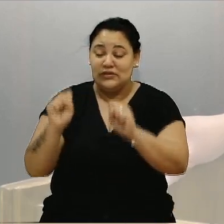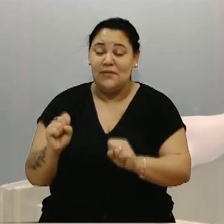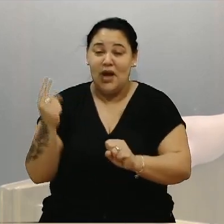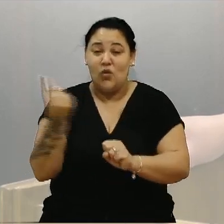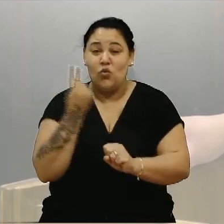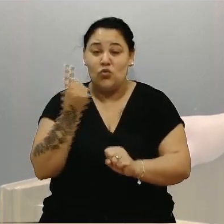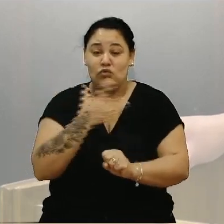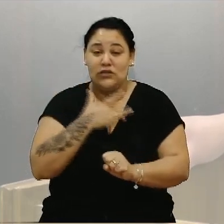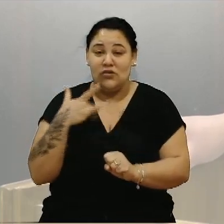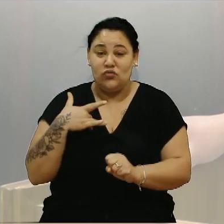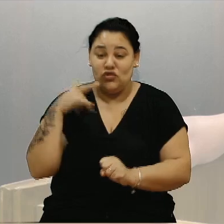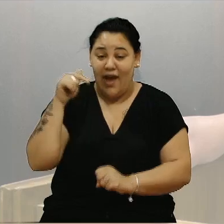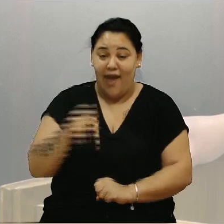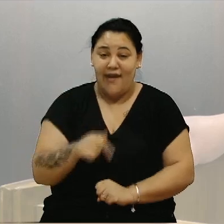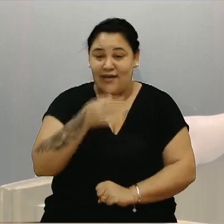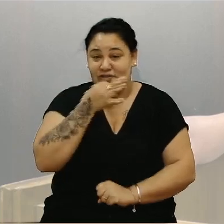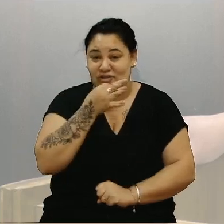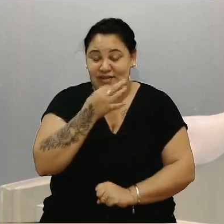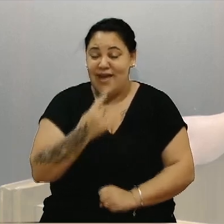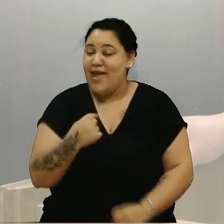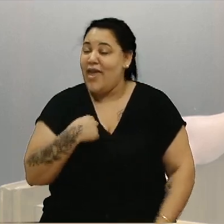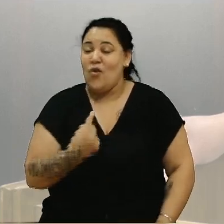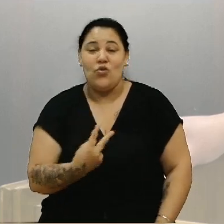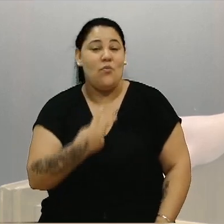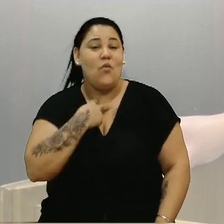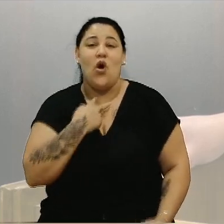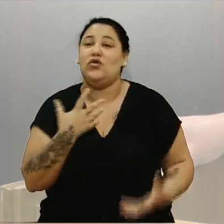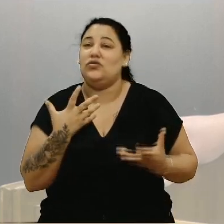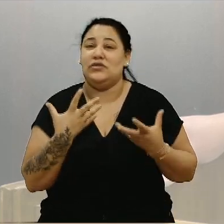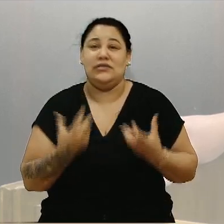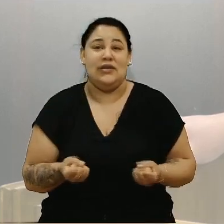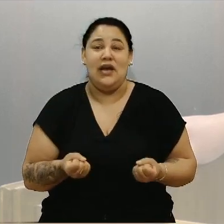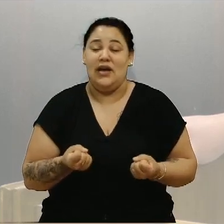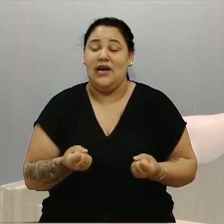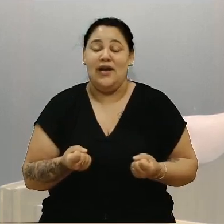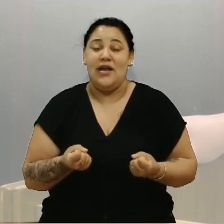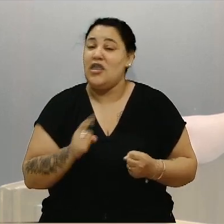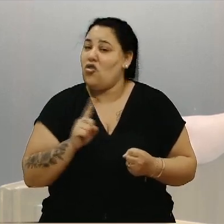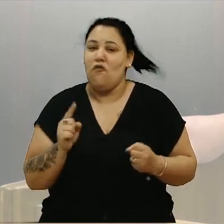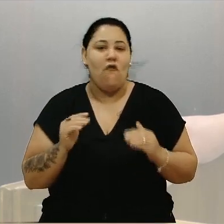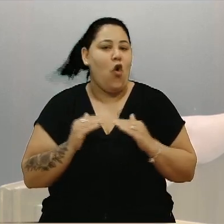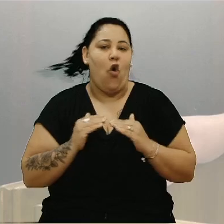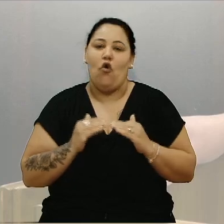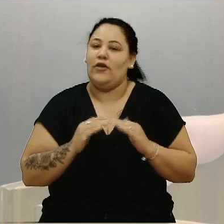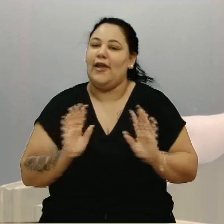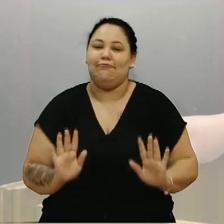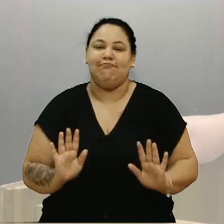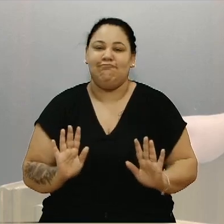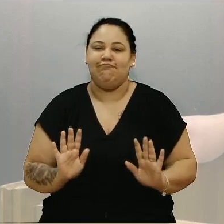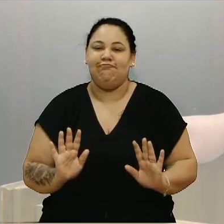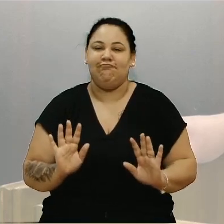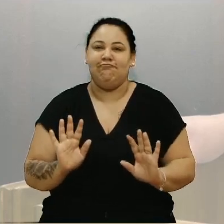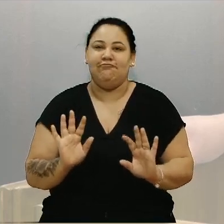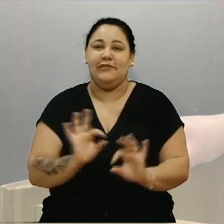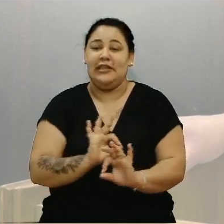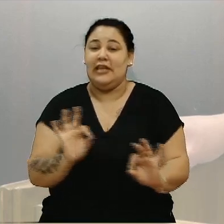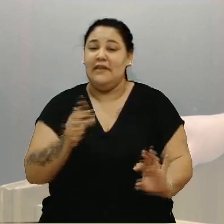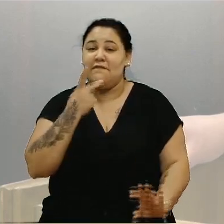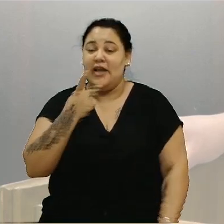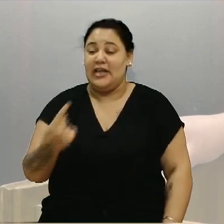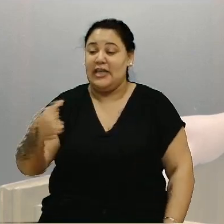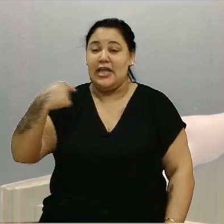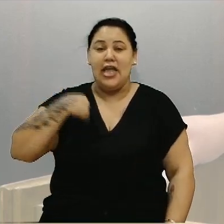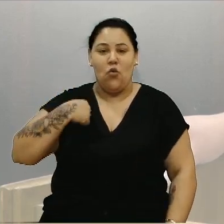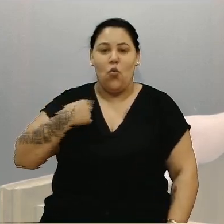cidade. Então eu não posso admitir nem concordar que ninguém diga que eu ou o